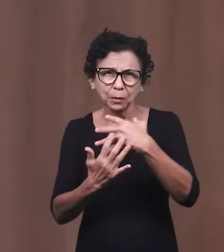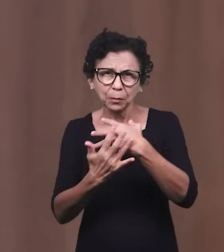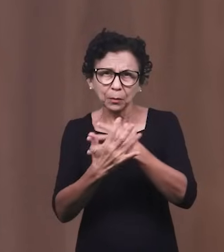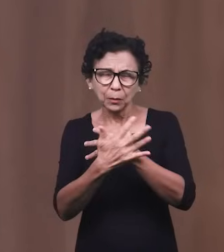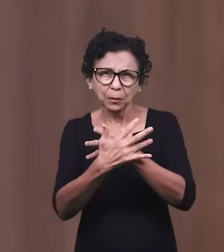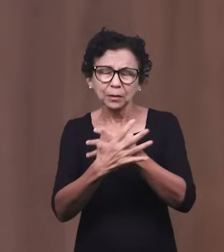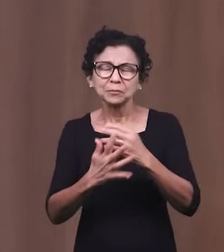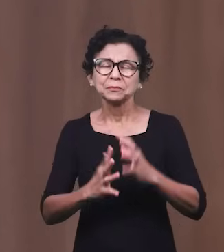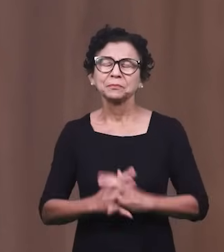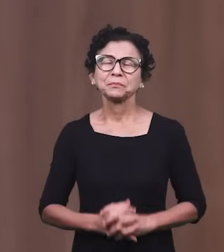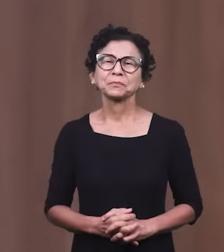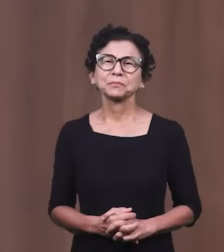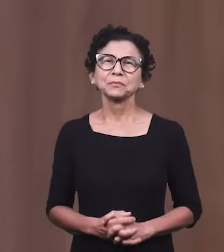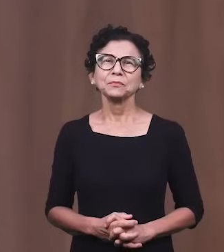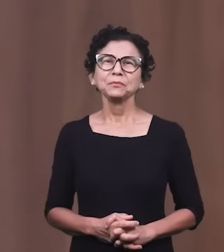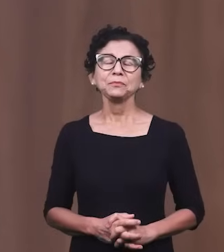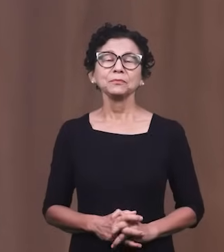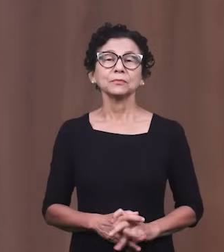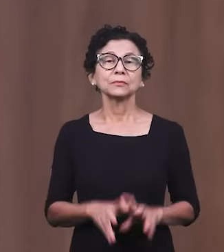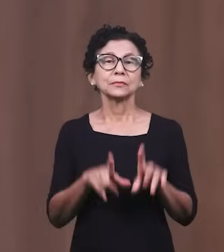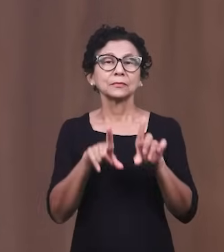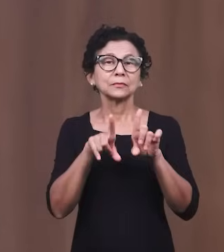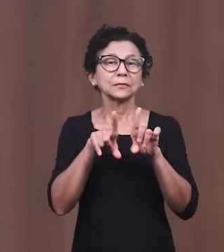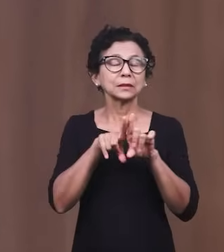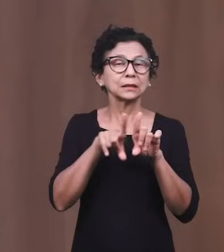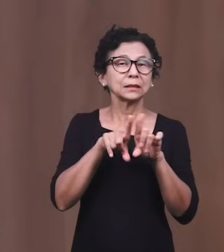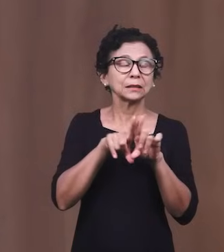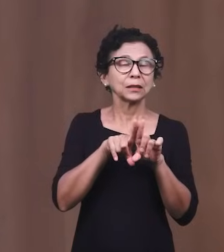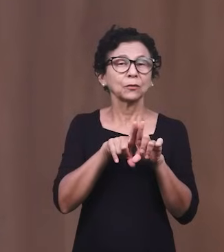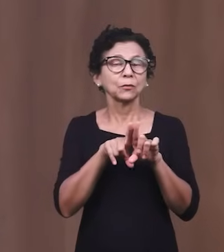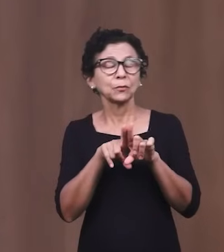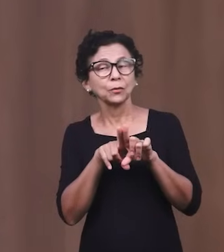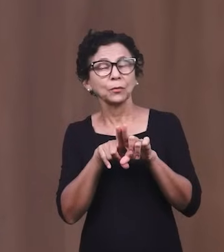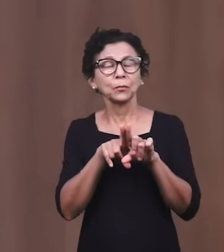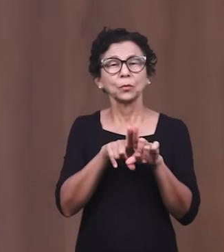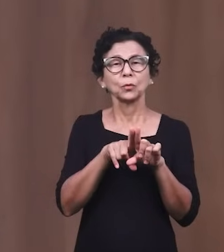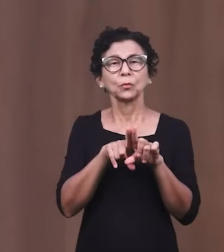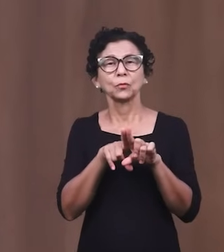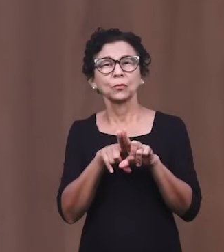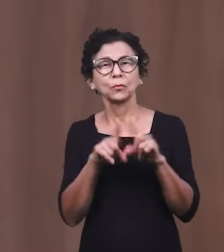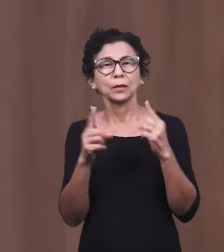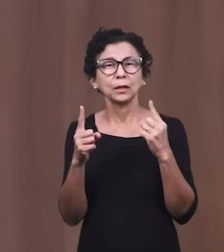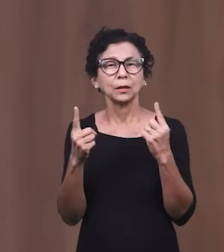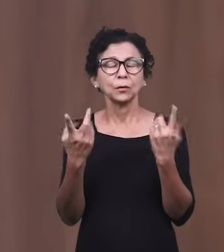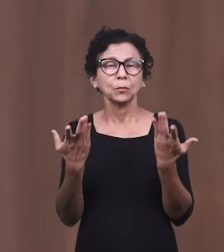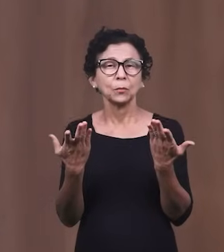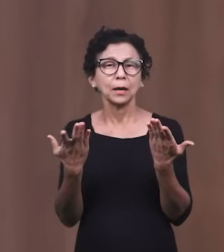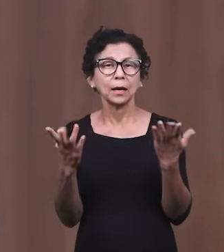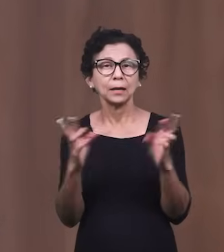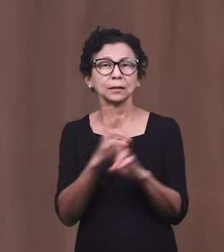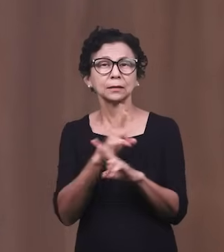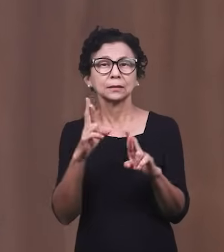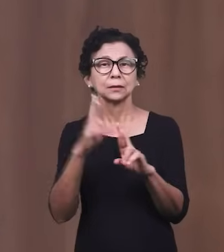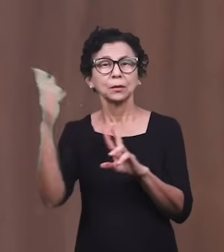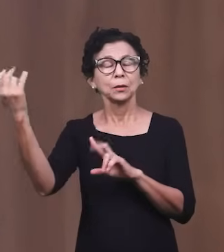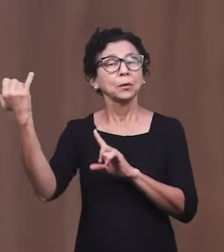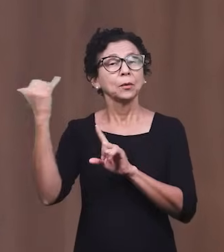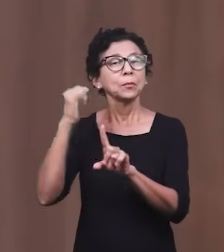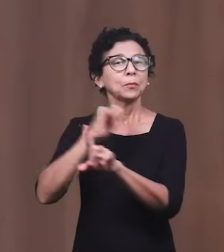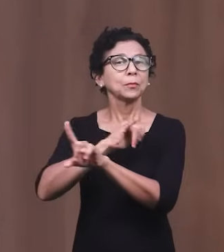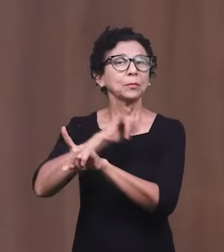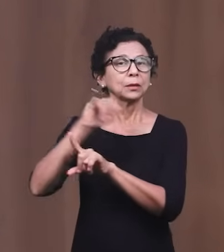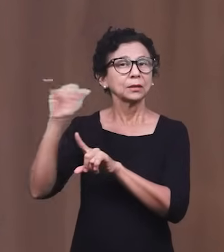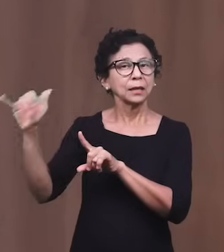aí pulando um pouquinho porque a gente vai também tentar fazer aqui um uma conciliação Profética né porque a palavra vai